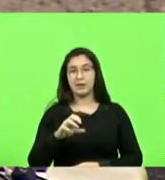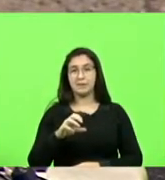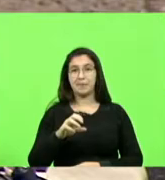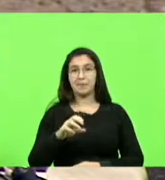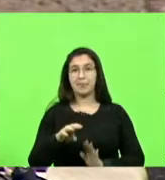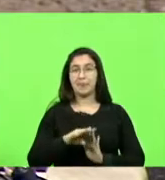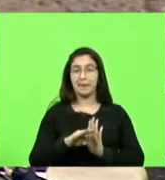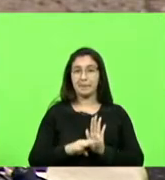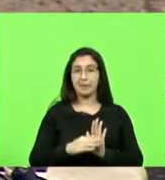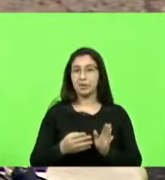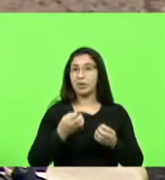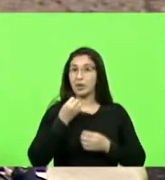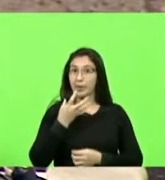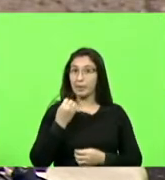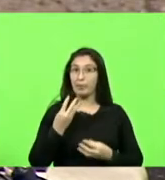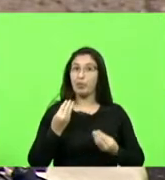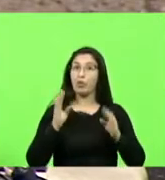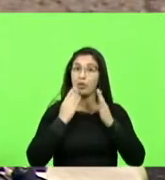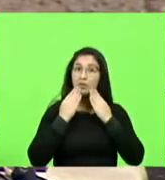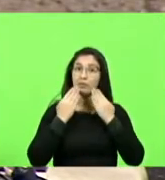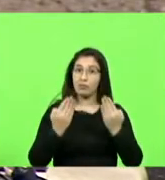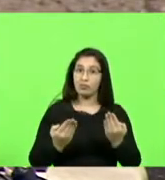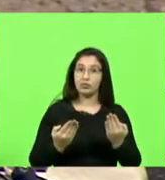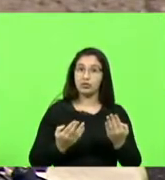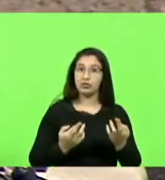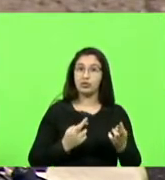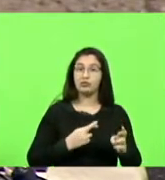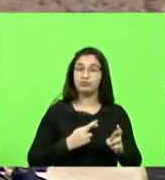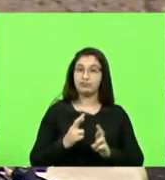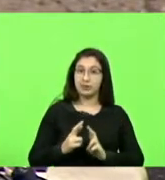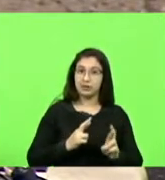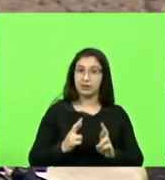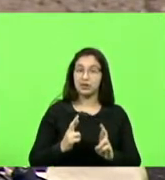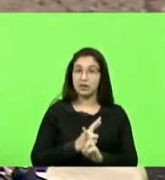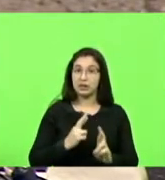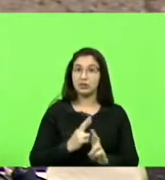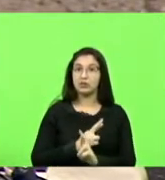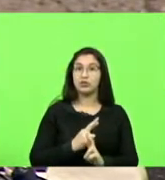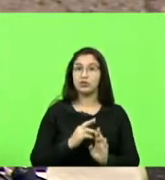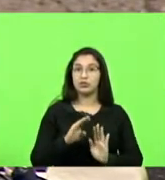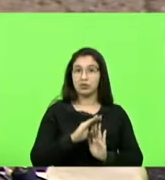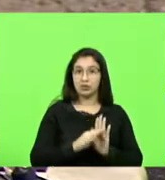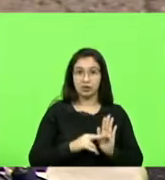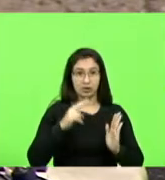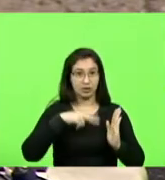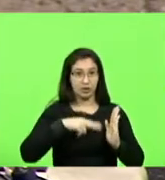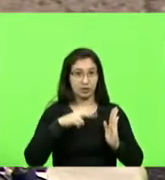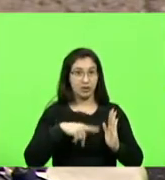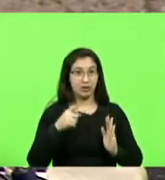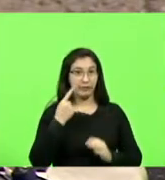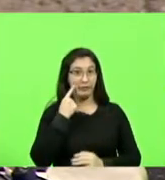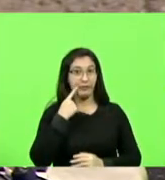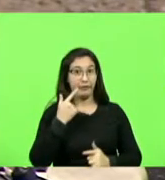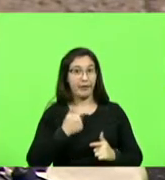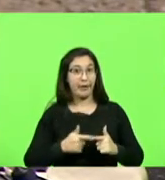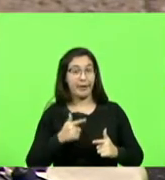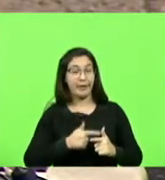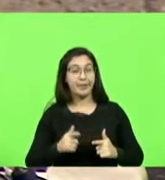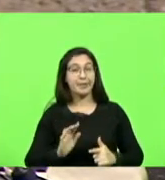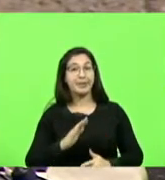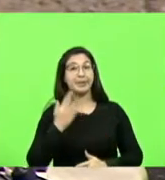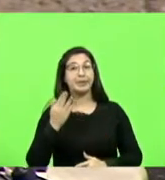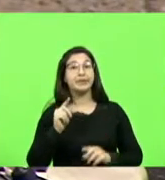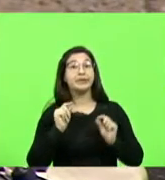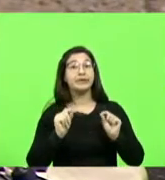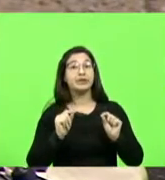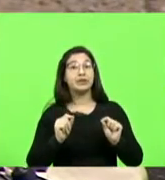boa, pautarem isso aqui, relacionarem em uma lista, que eu vou ler aqui. Olha o problema que está acontecendo, e quem paga essa conta